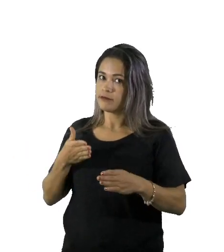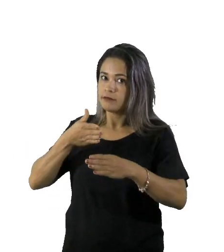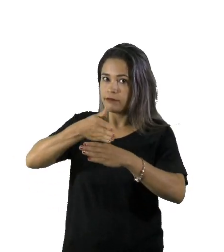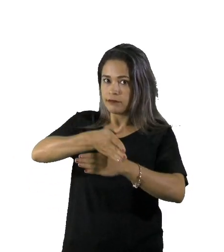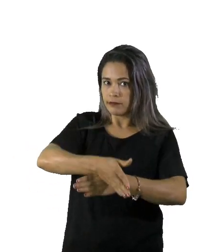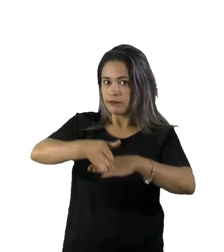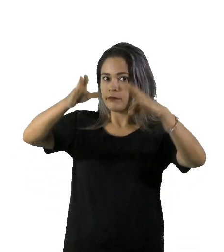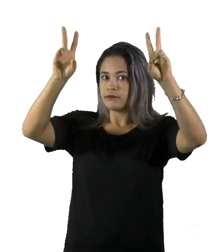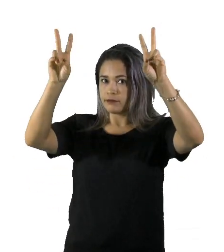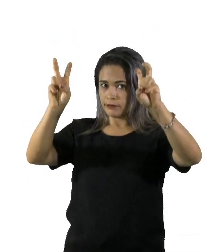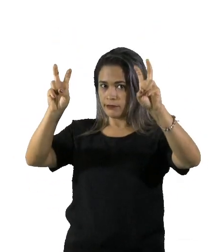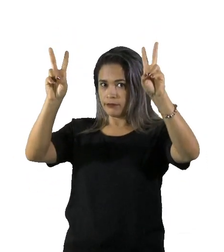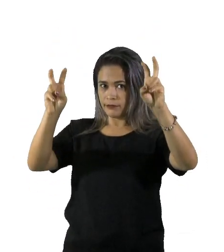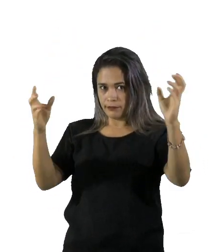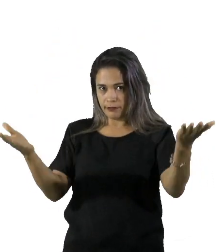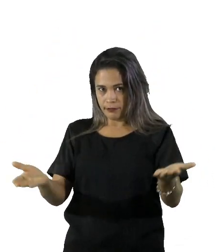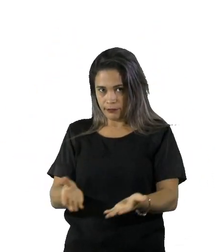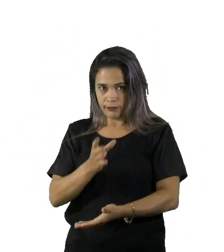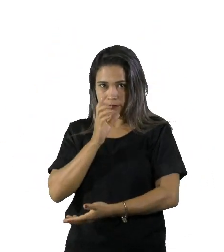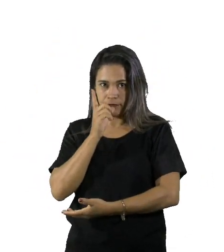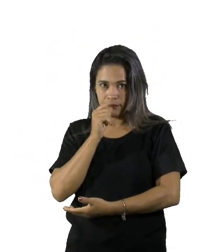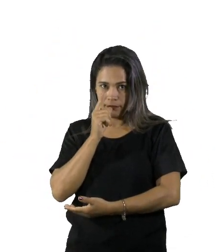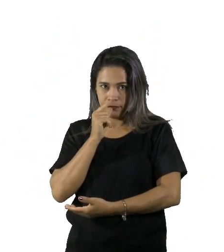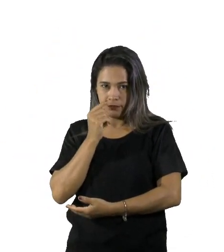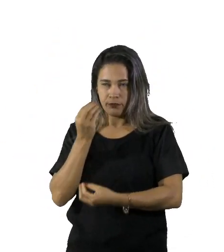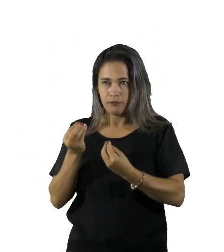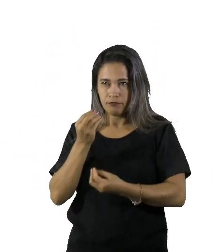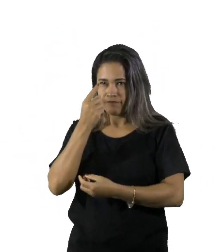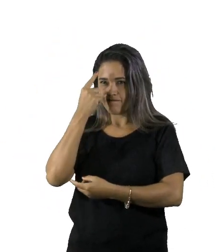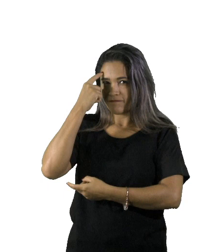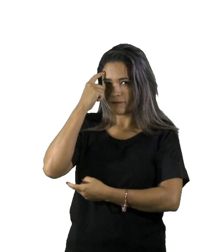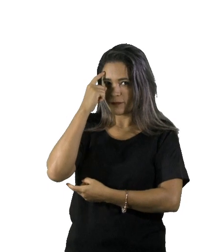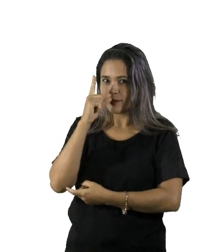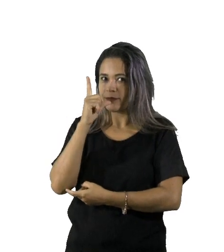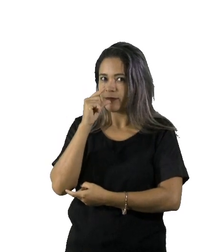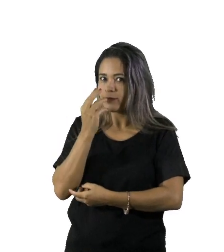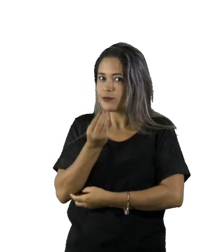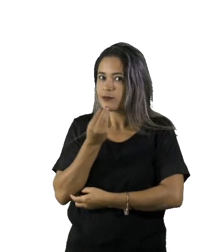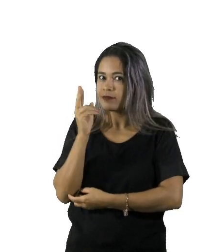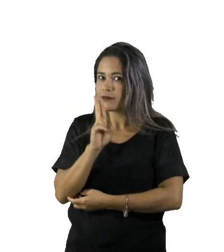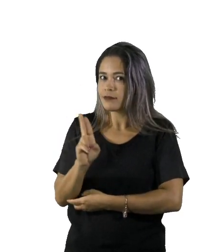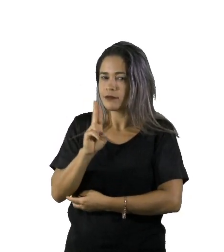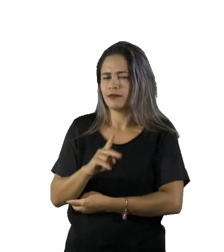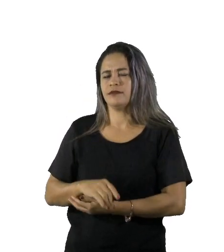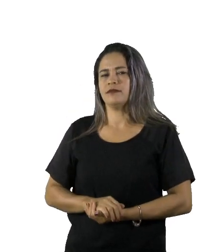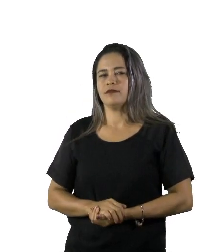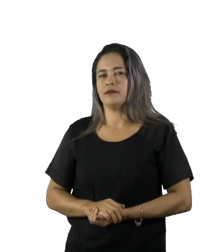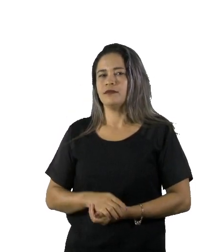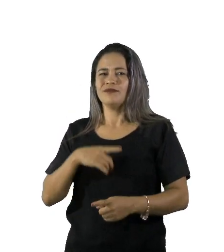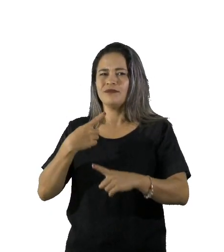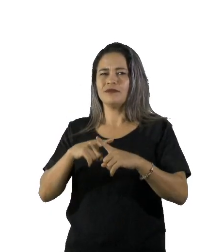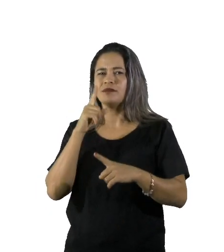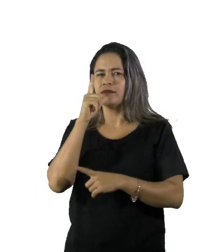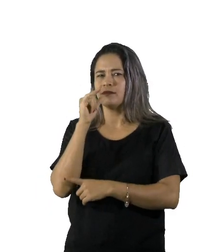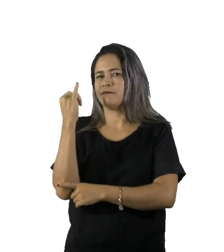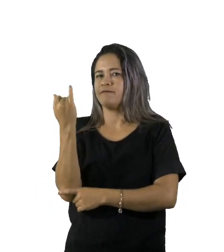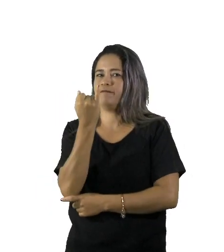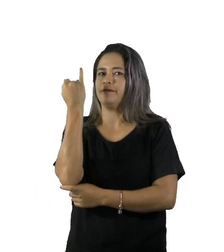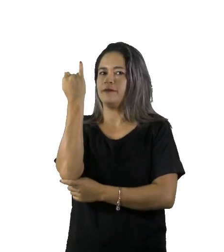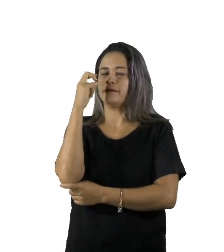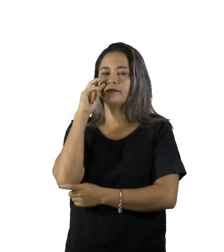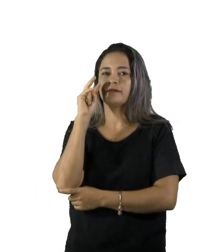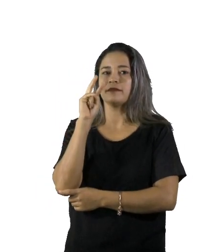da nossa aula, que é o consumo consciente da água. Então por que a água ela é importante? Então nós vimos